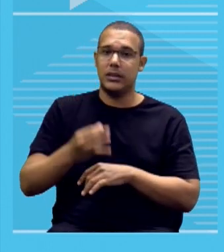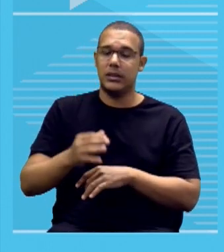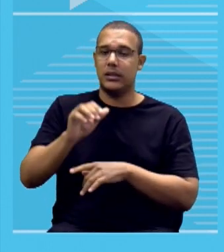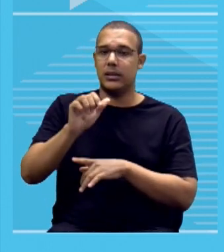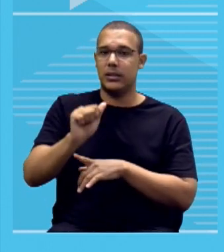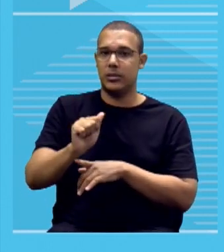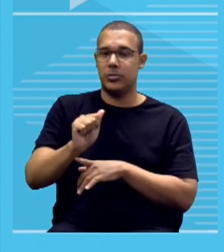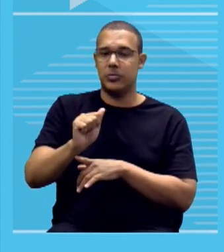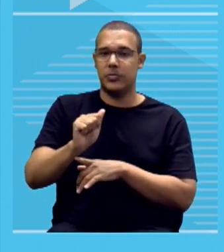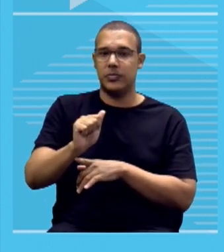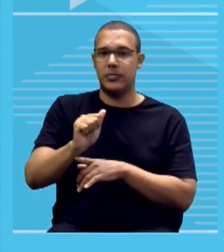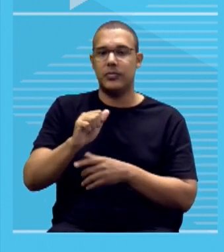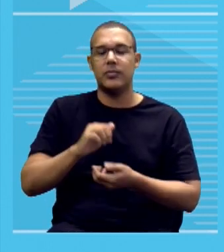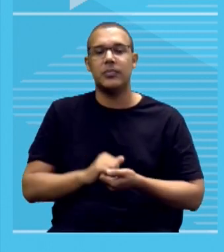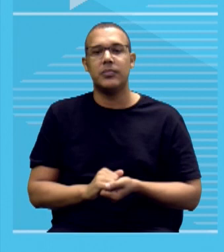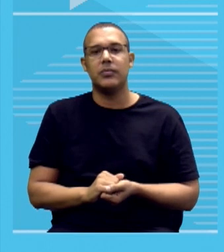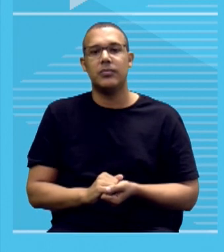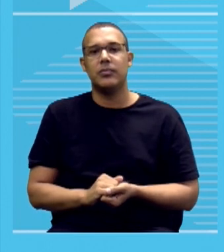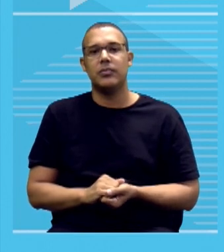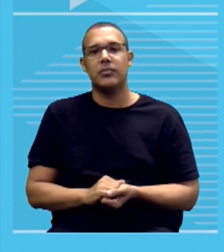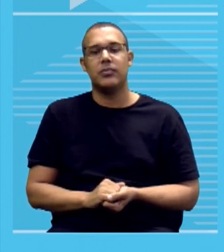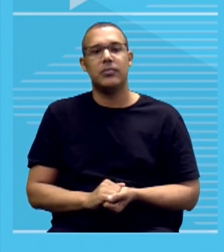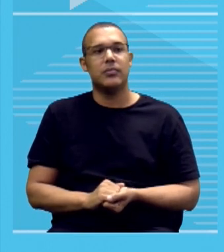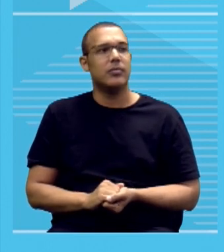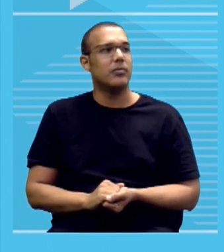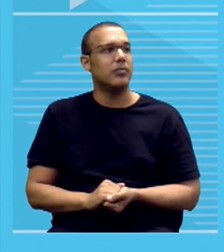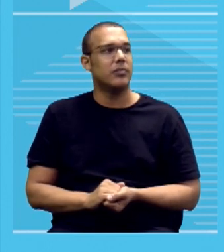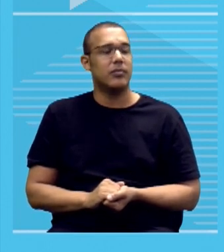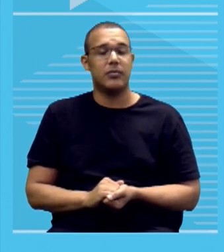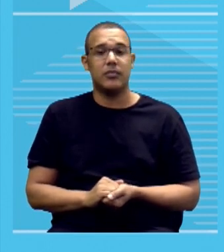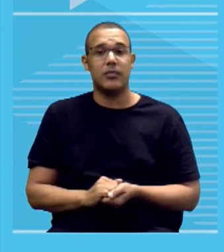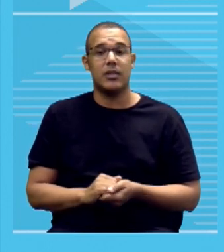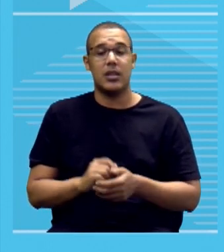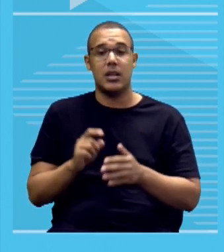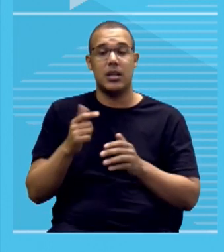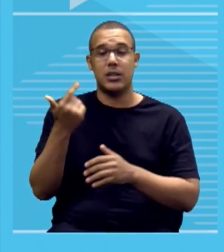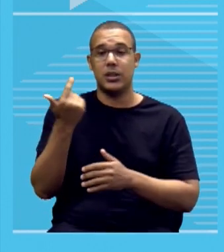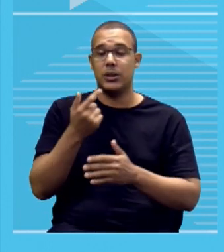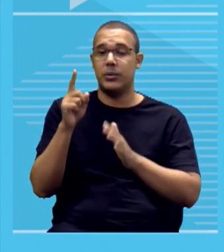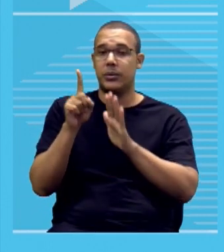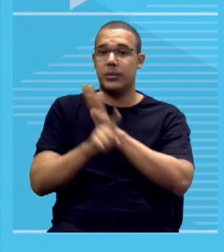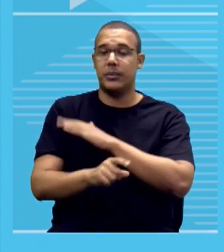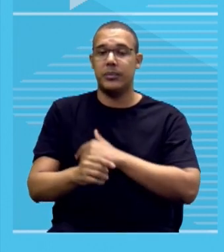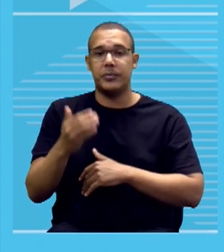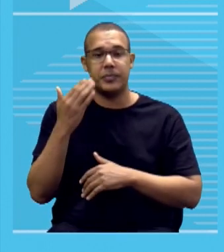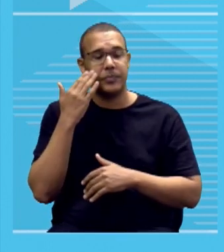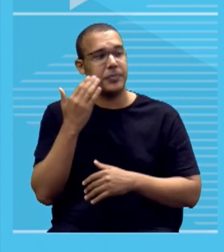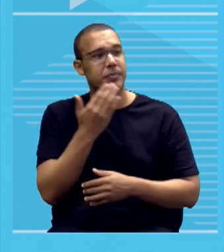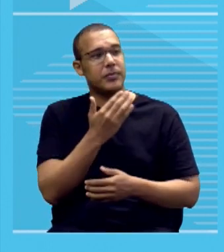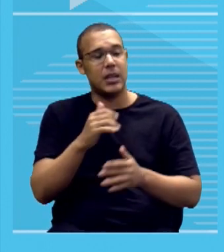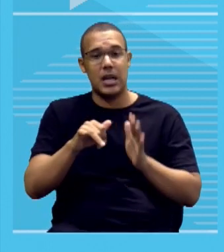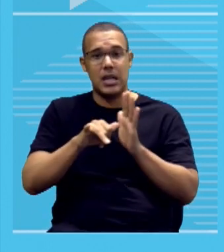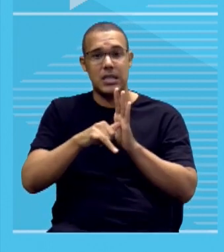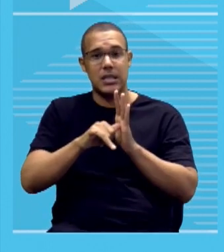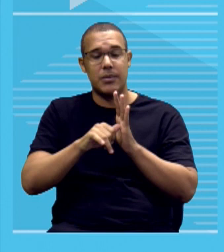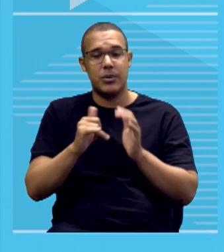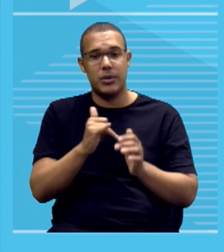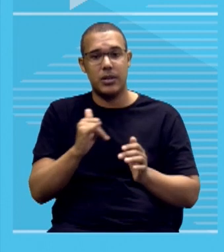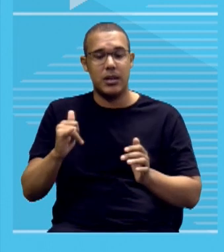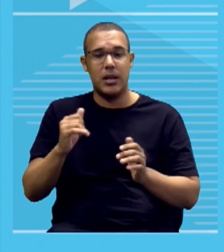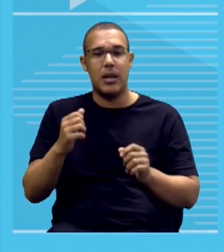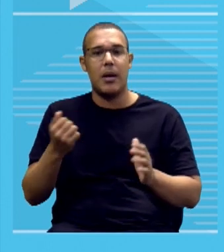É bem fácil. Bom? Segunda questão fala o seguinte: a respeito dos receptores elétricos, marca a